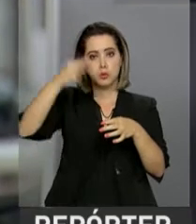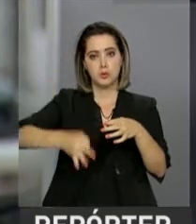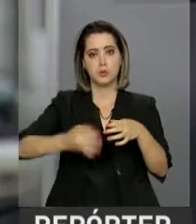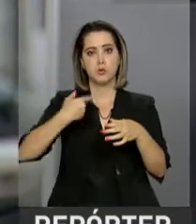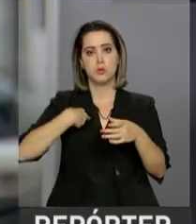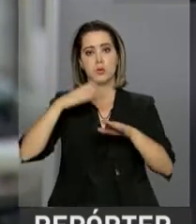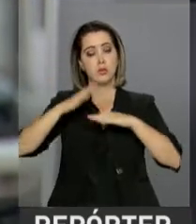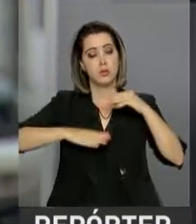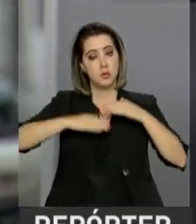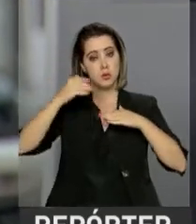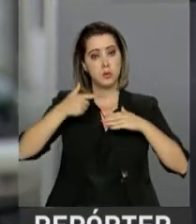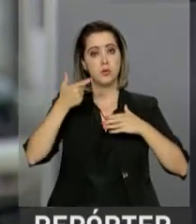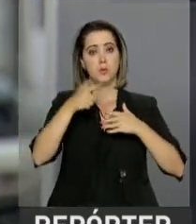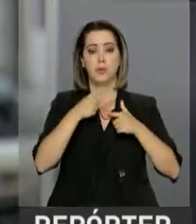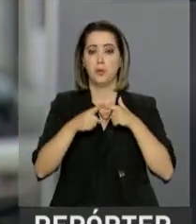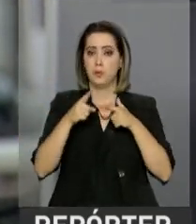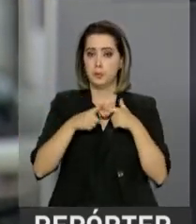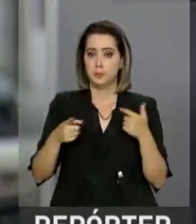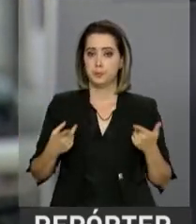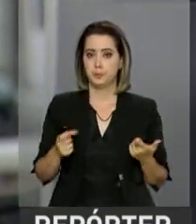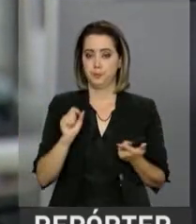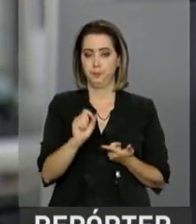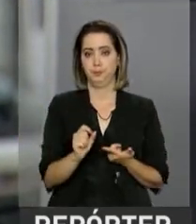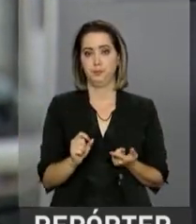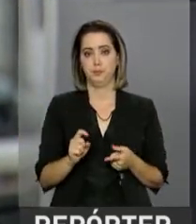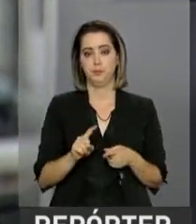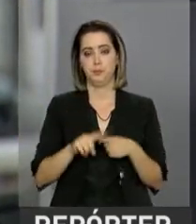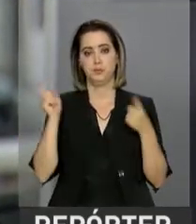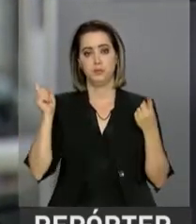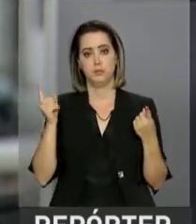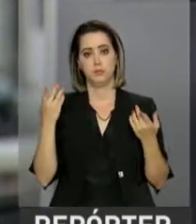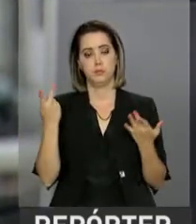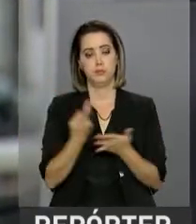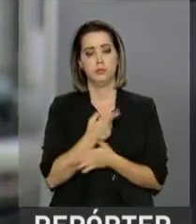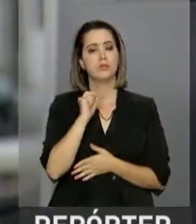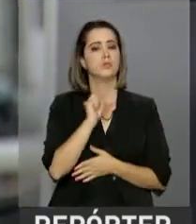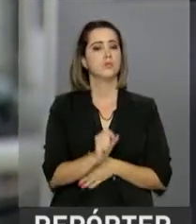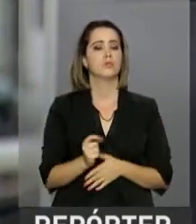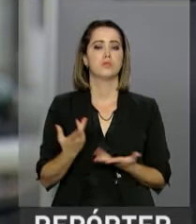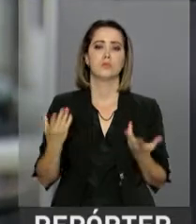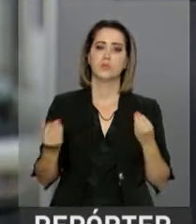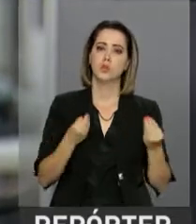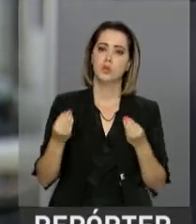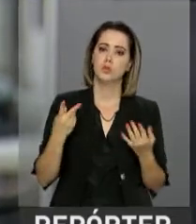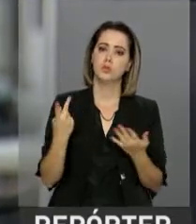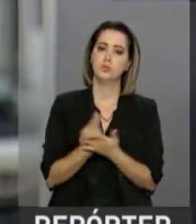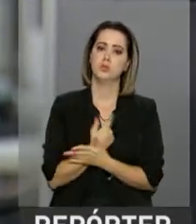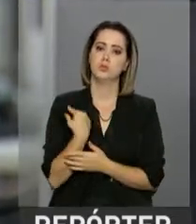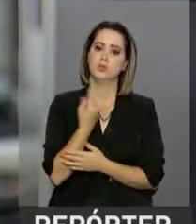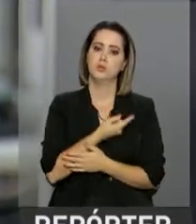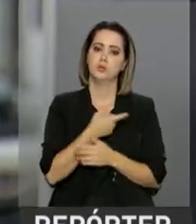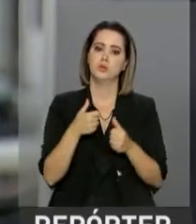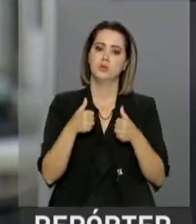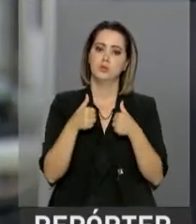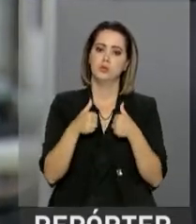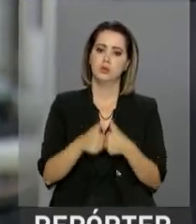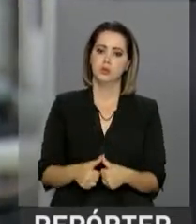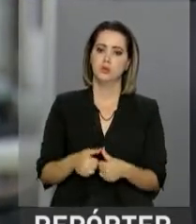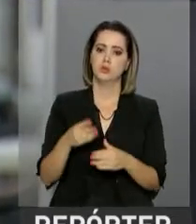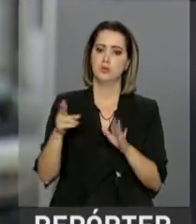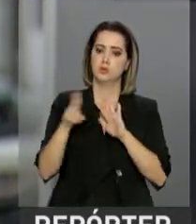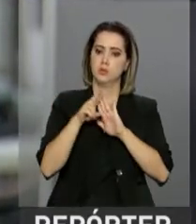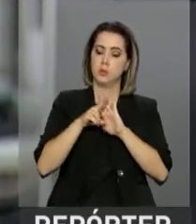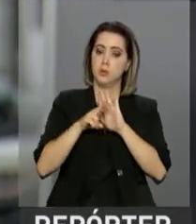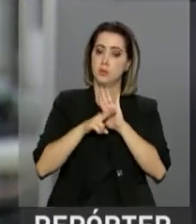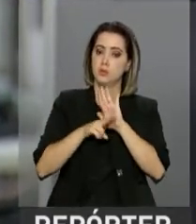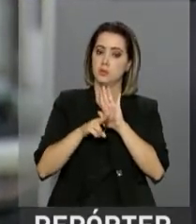a algum agente nocivo. Tá? Só que o que acontece, como a gente está jogando a regra